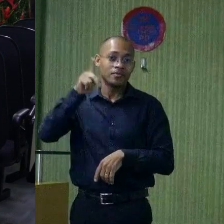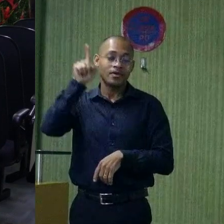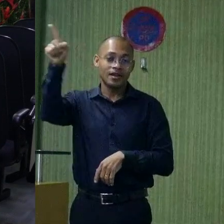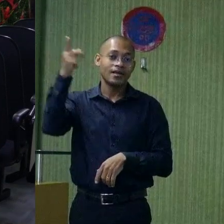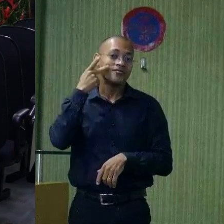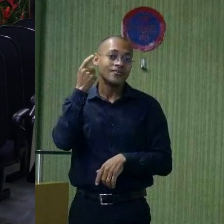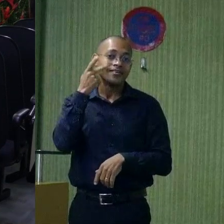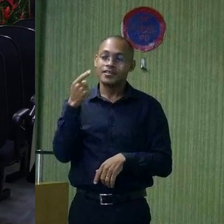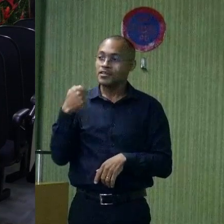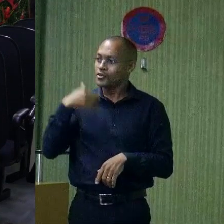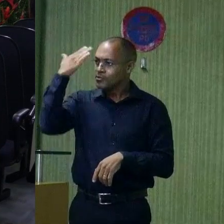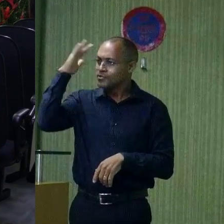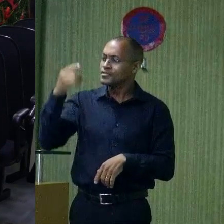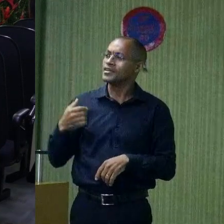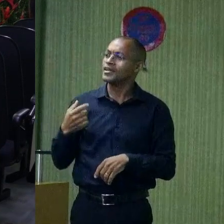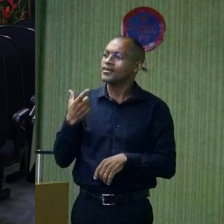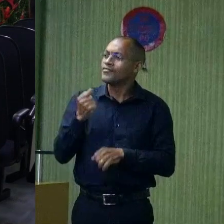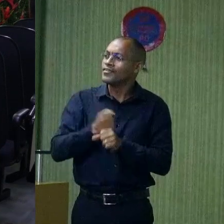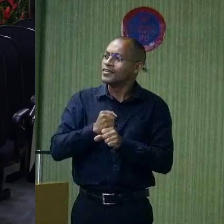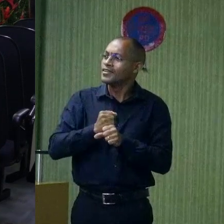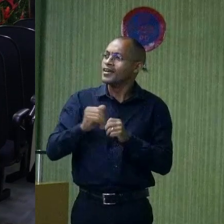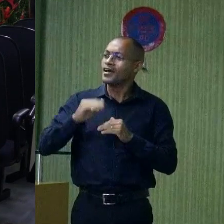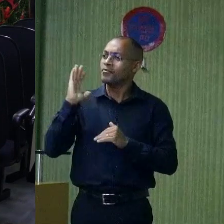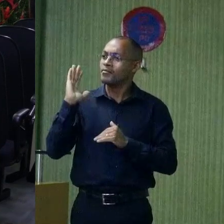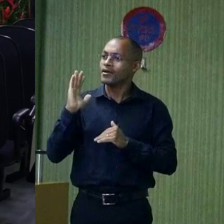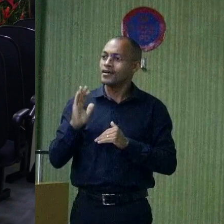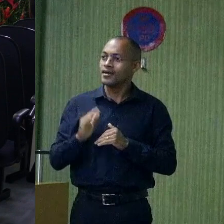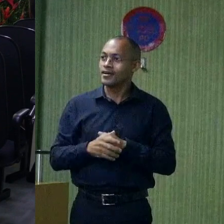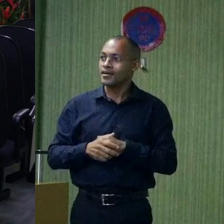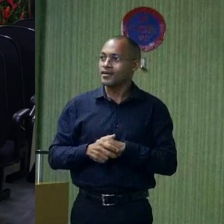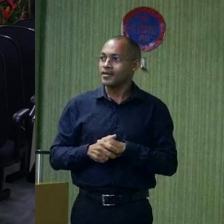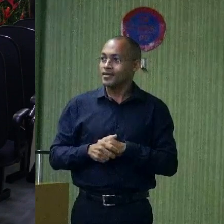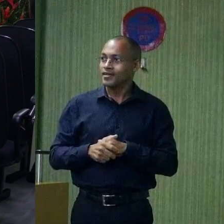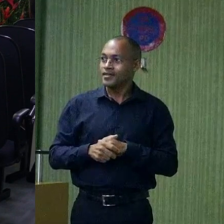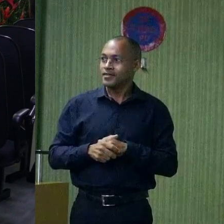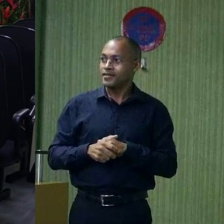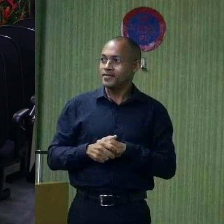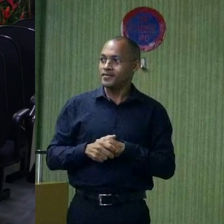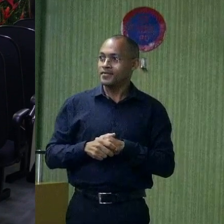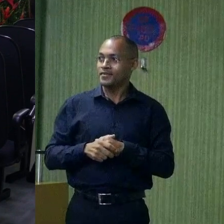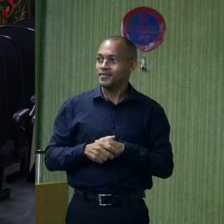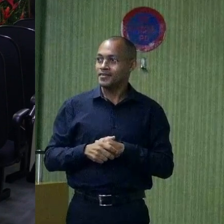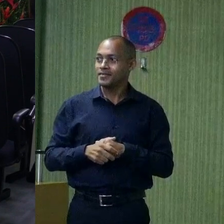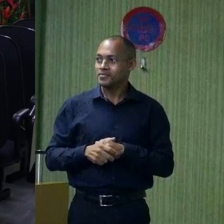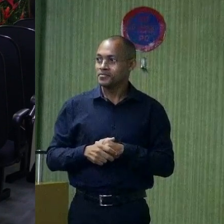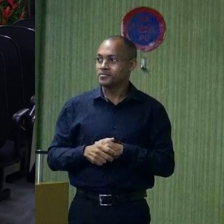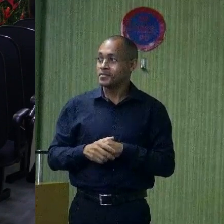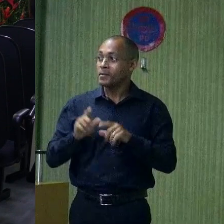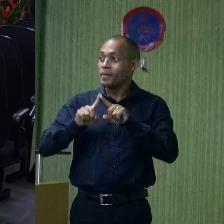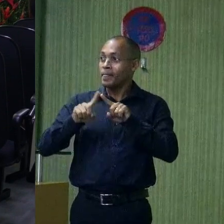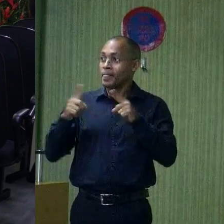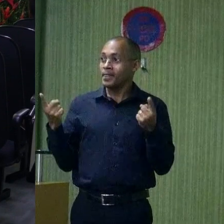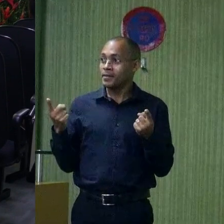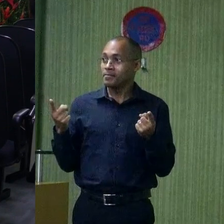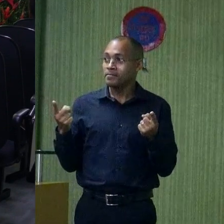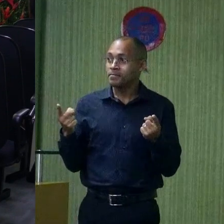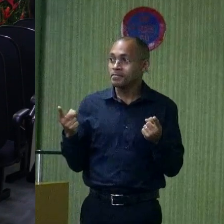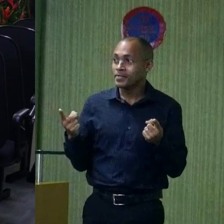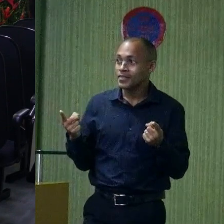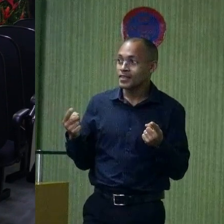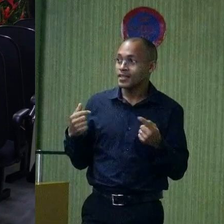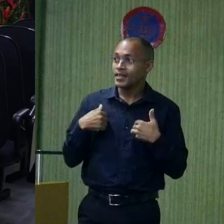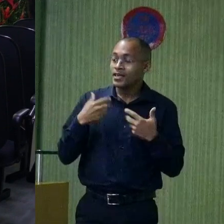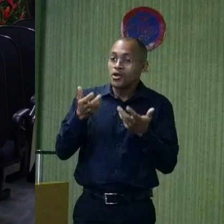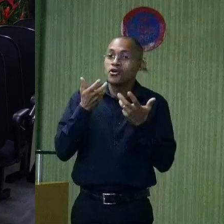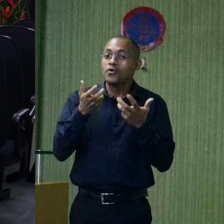tu tem mais de 20 el Talvez um pouco menos né 19,5 né B mas eh eu queria